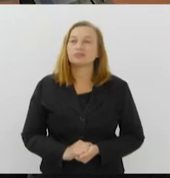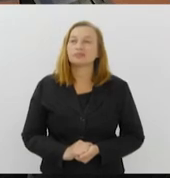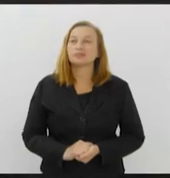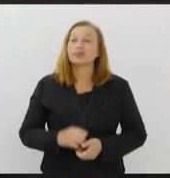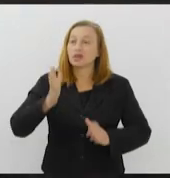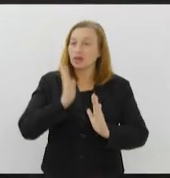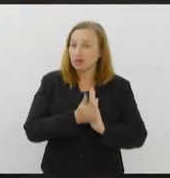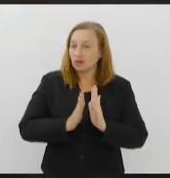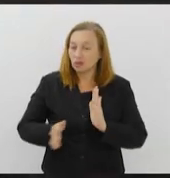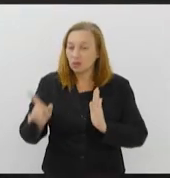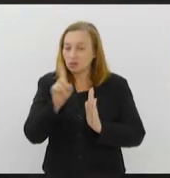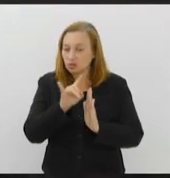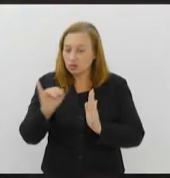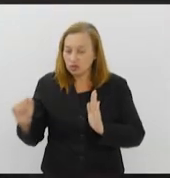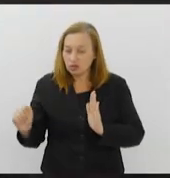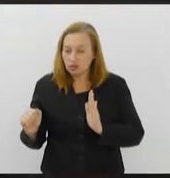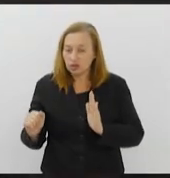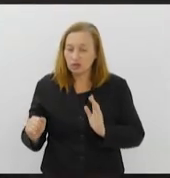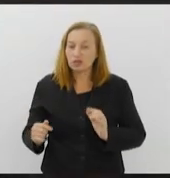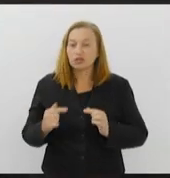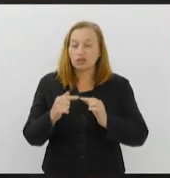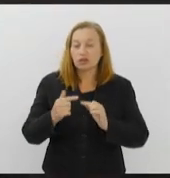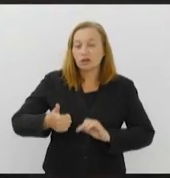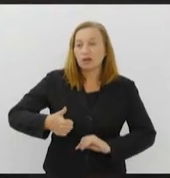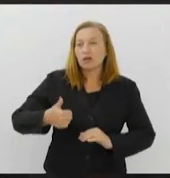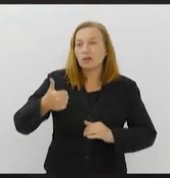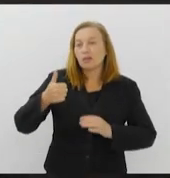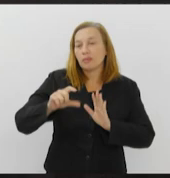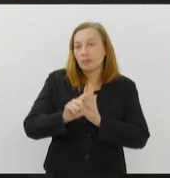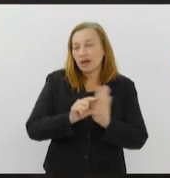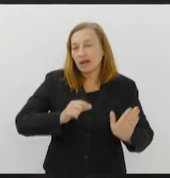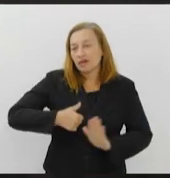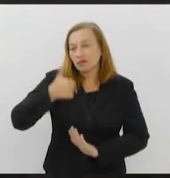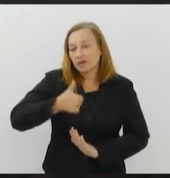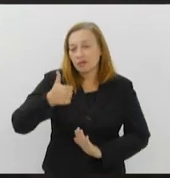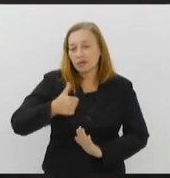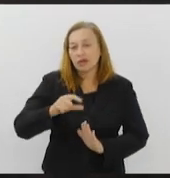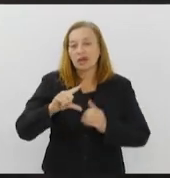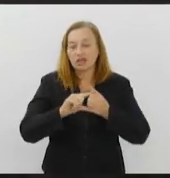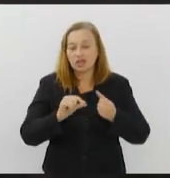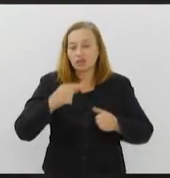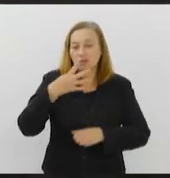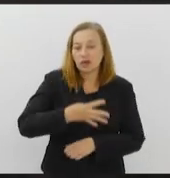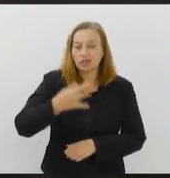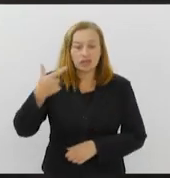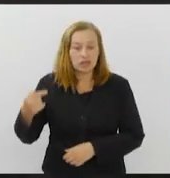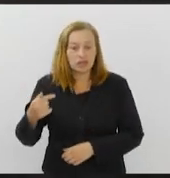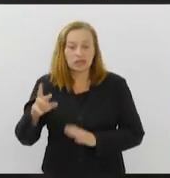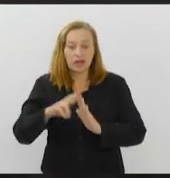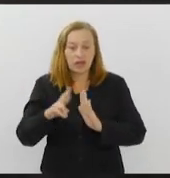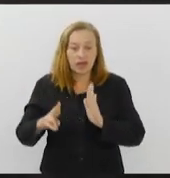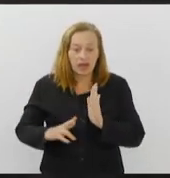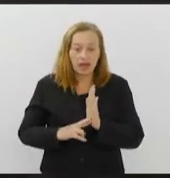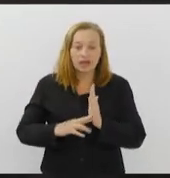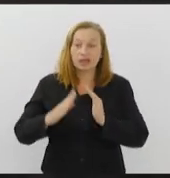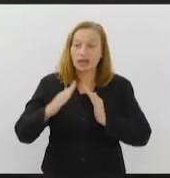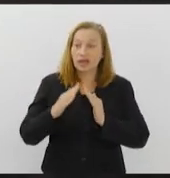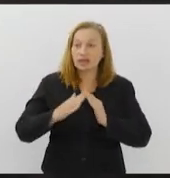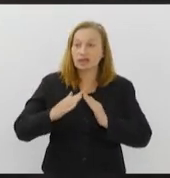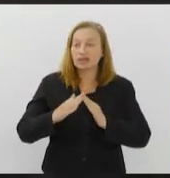Incluindo a ordem do dia, de acordo com o parágrafo 1º do artigo 47 do Regimento Interno, em tramitação